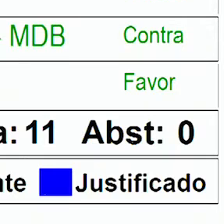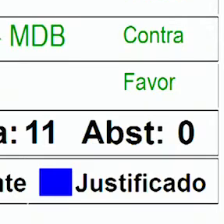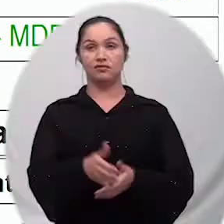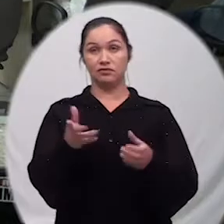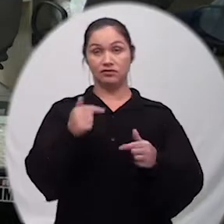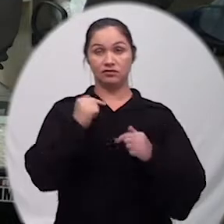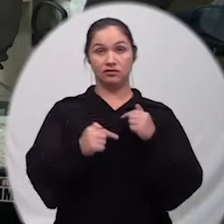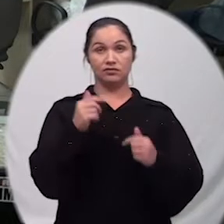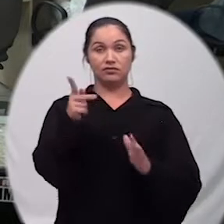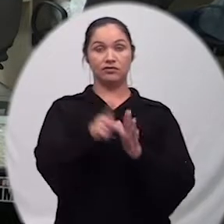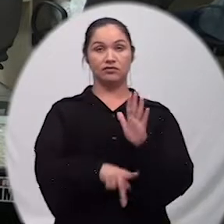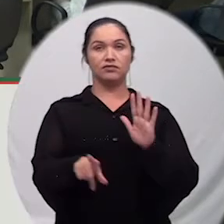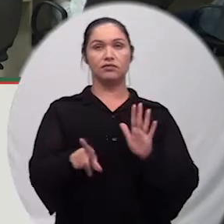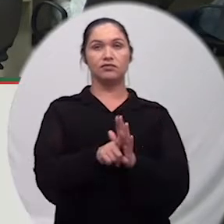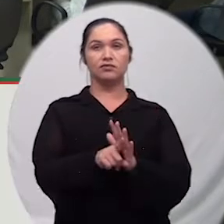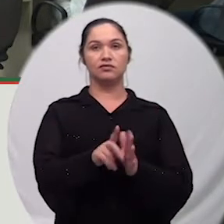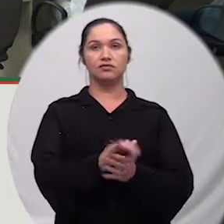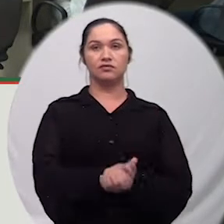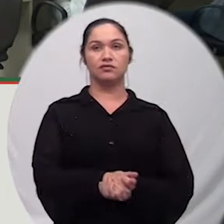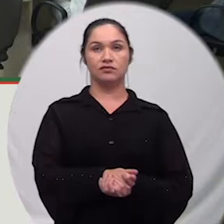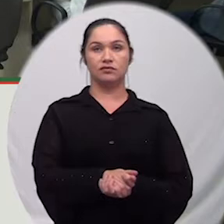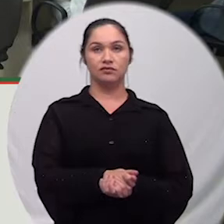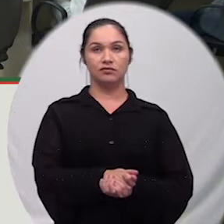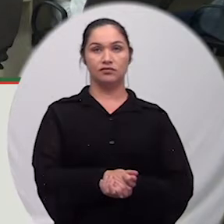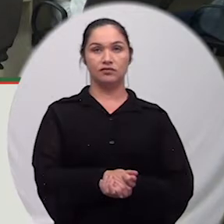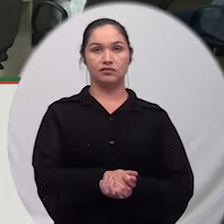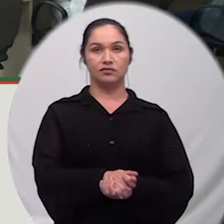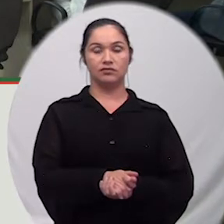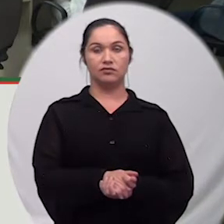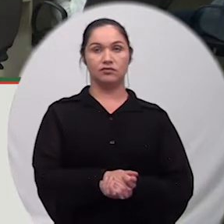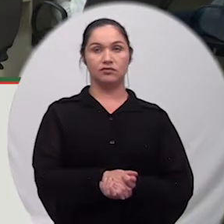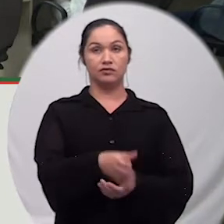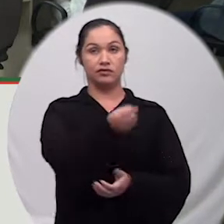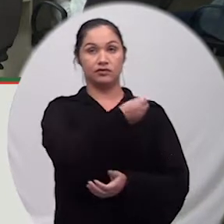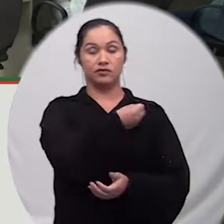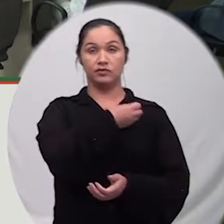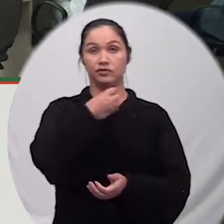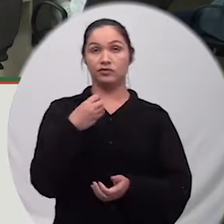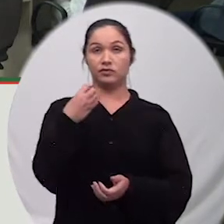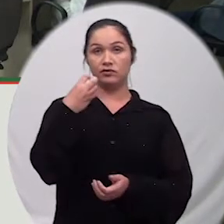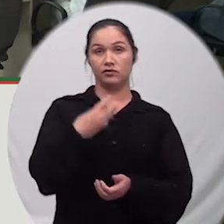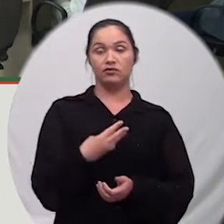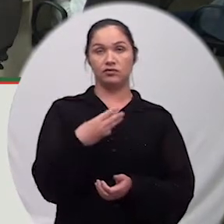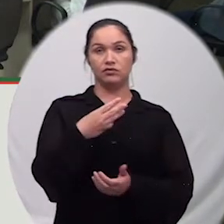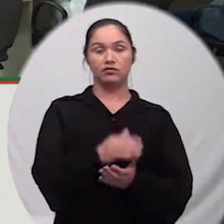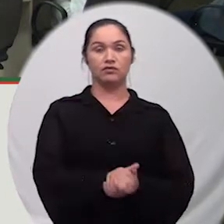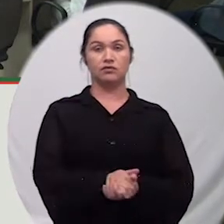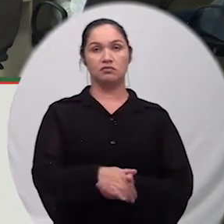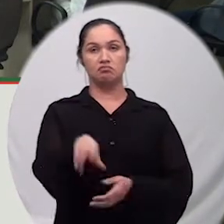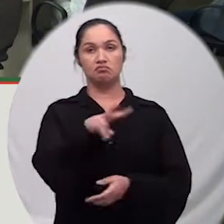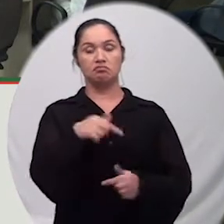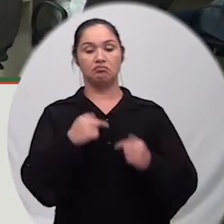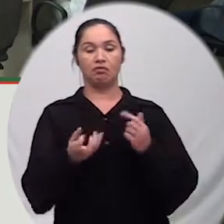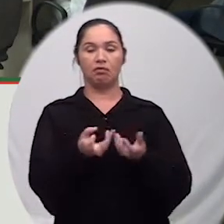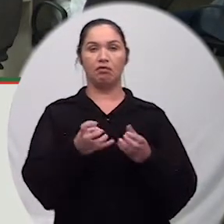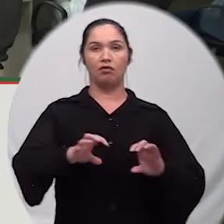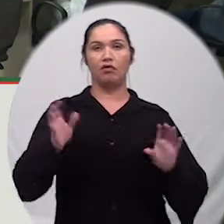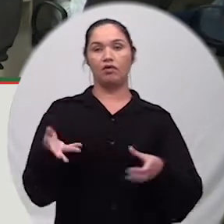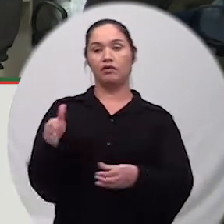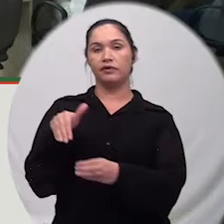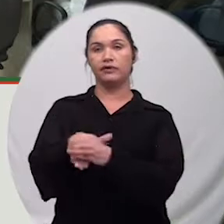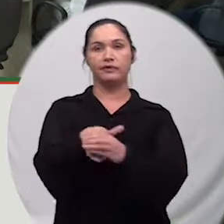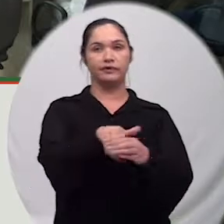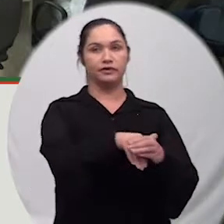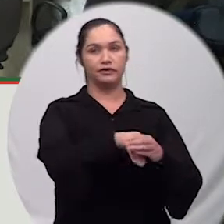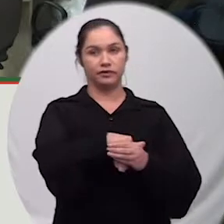Está em discussão o projeto, que é o PLC 03/18. Não havendo quem queira discutir, está